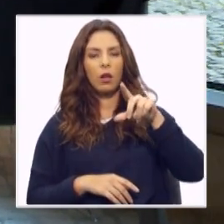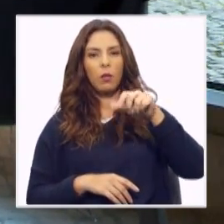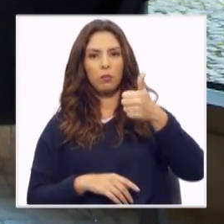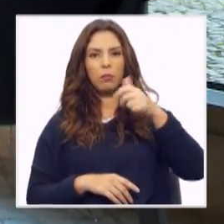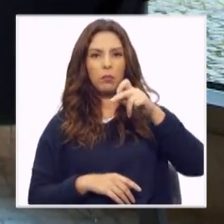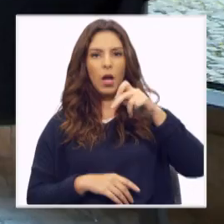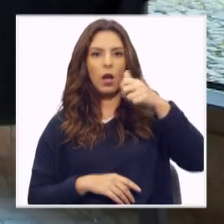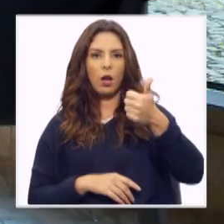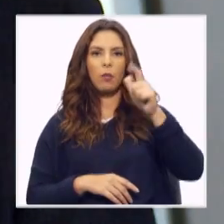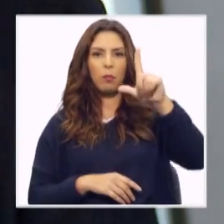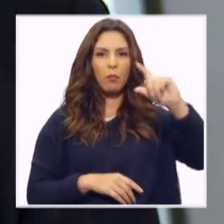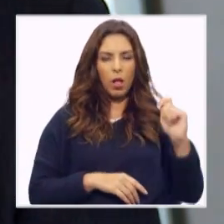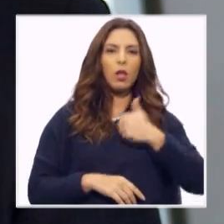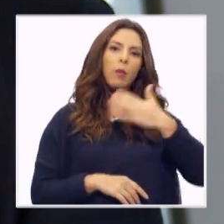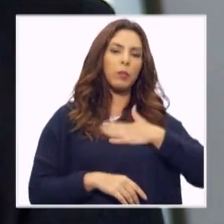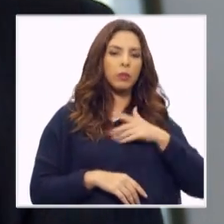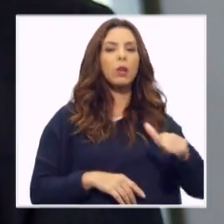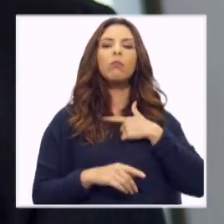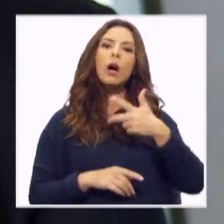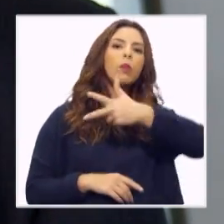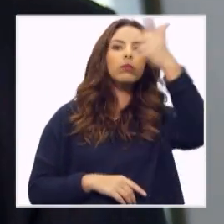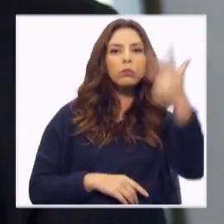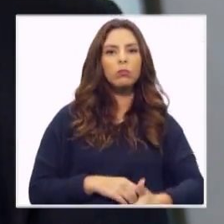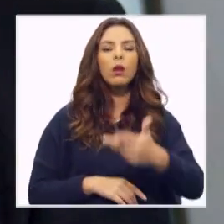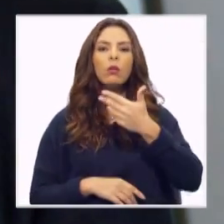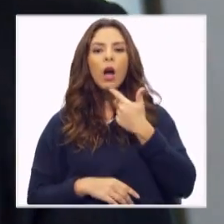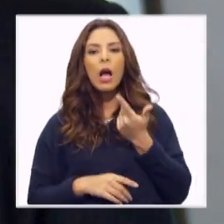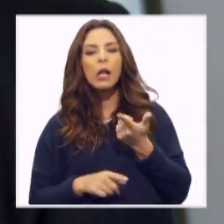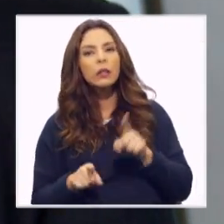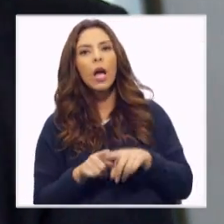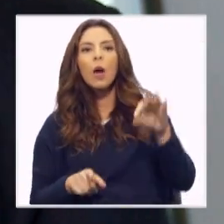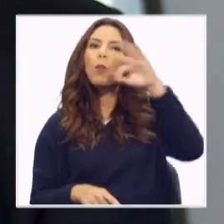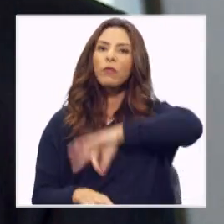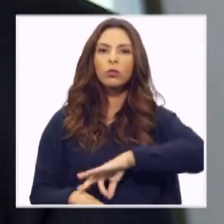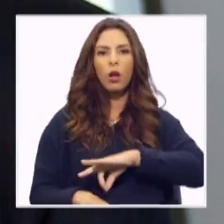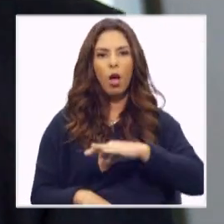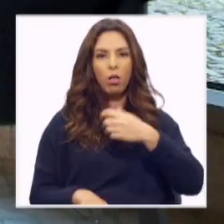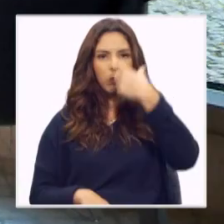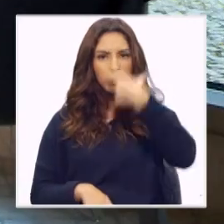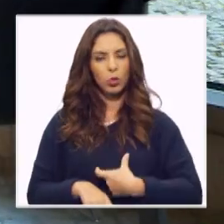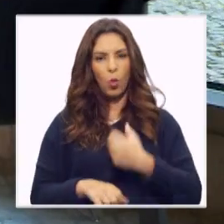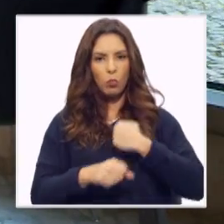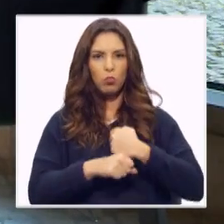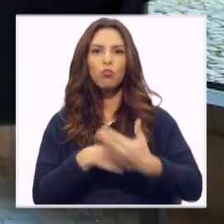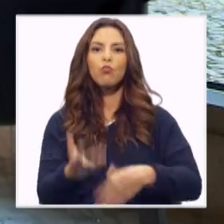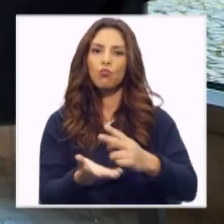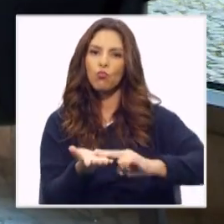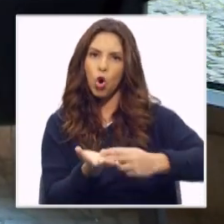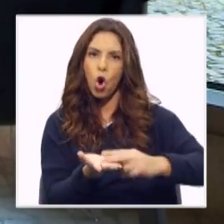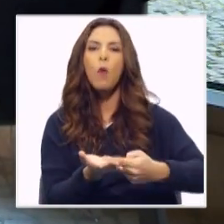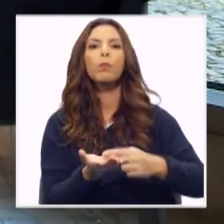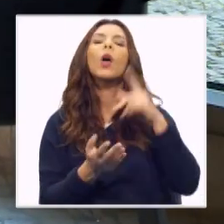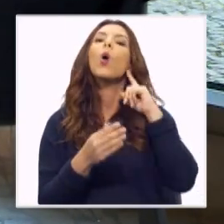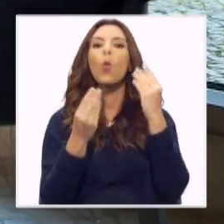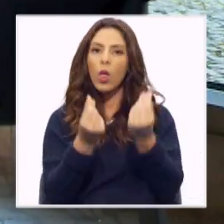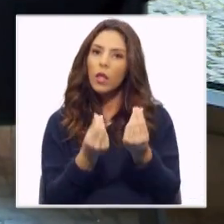Unbabel são infalíveis? Eu não diria infalíveis, eu diria que são a qualidade profissional humana. O que, por sua vez, é uma grande